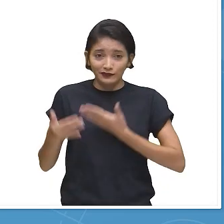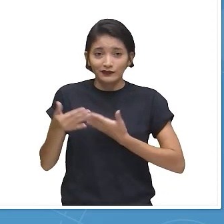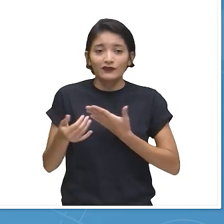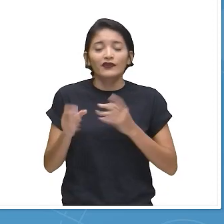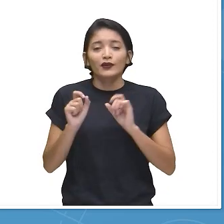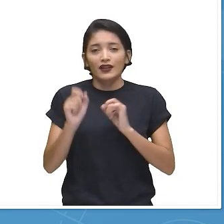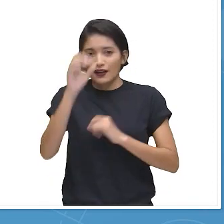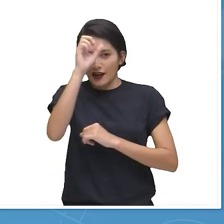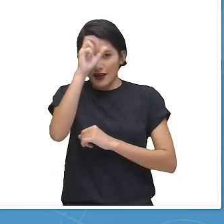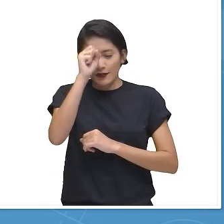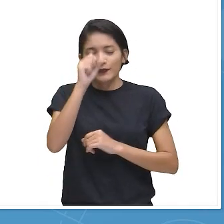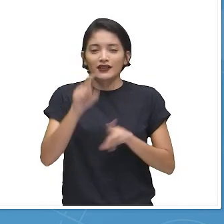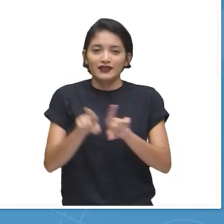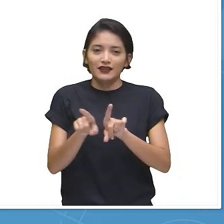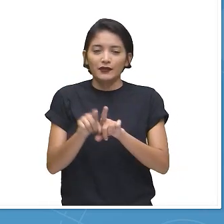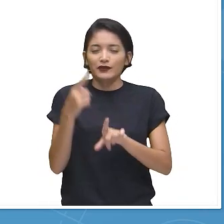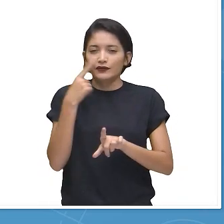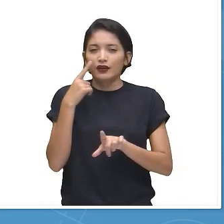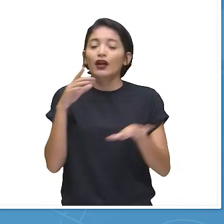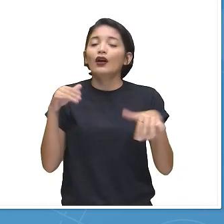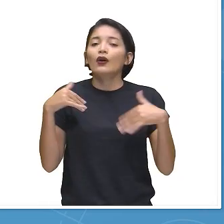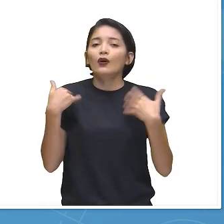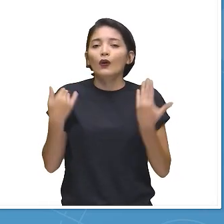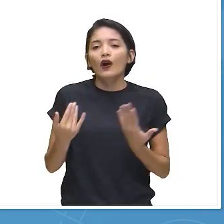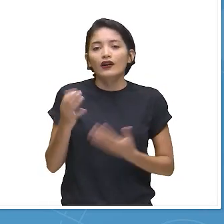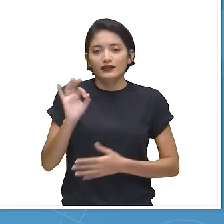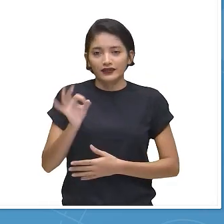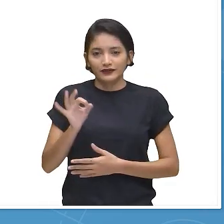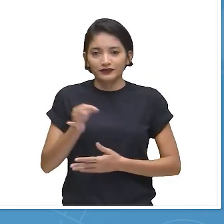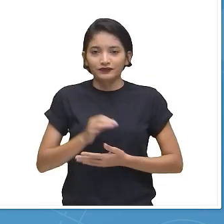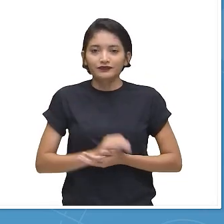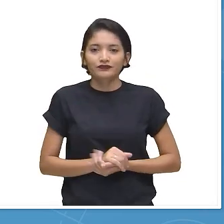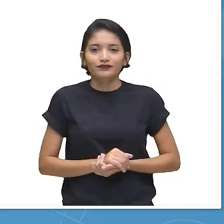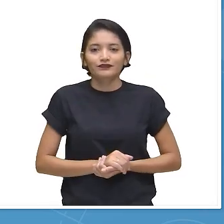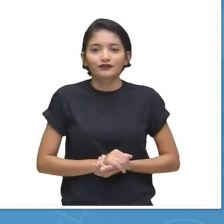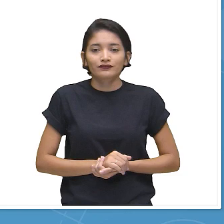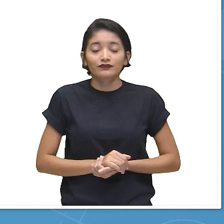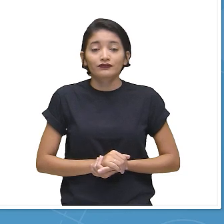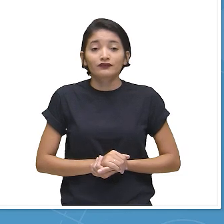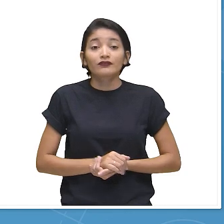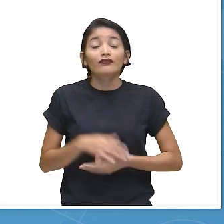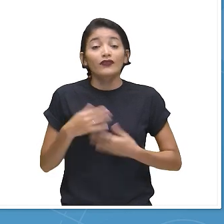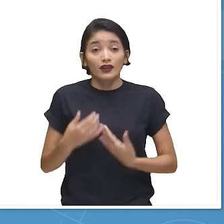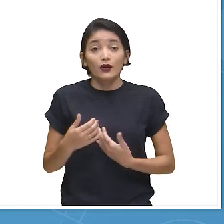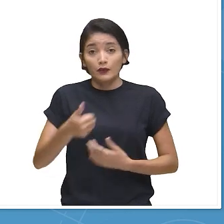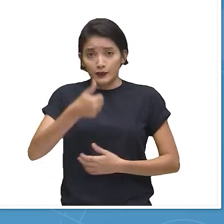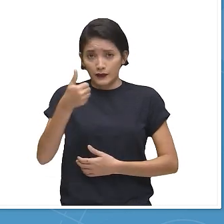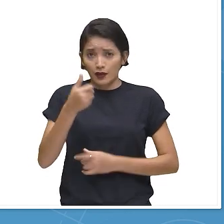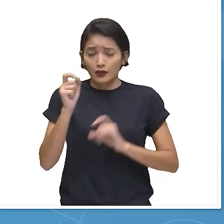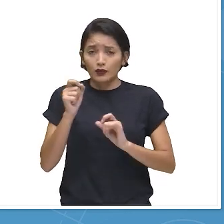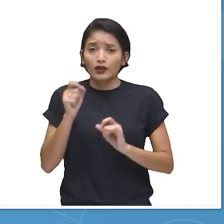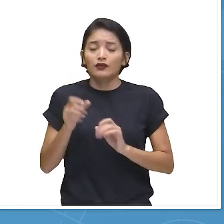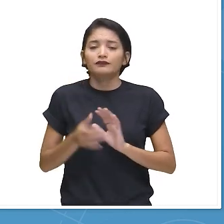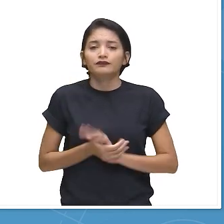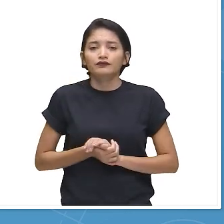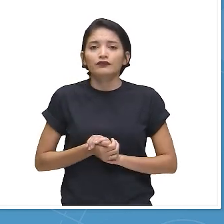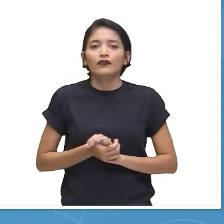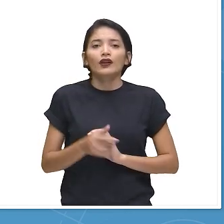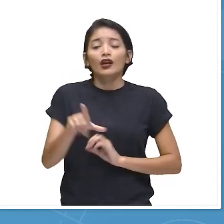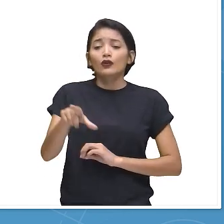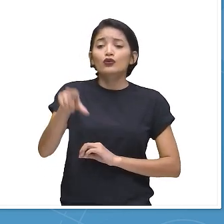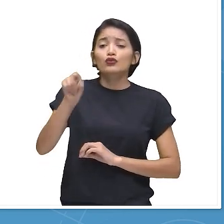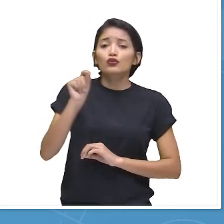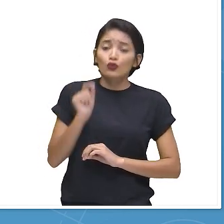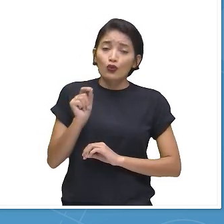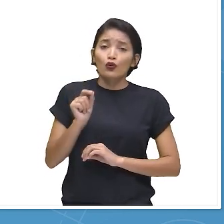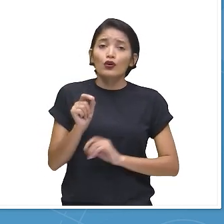se aprende. Vamos então conferir o trabalho dos nossos queridos. Então, a questão de número 1 diz assim: assinale a alternativa